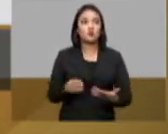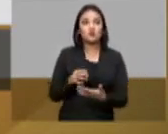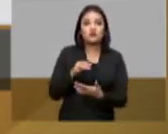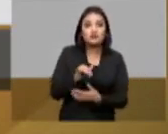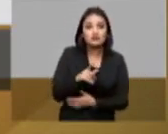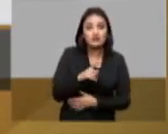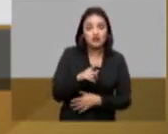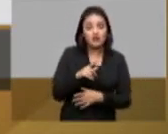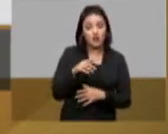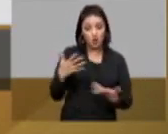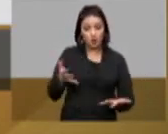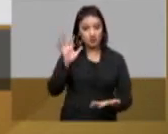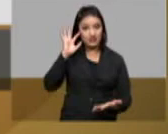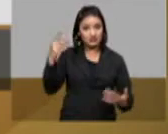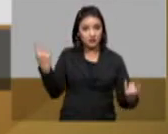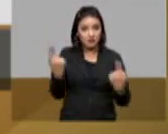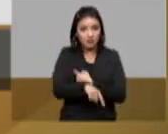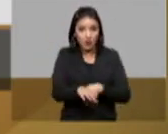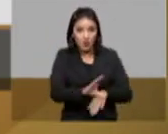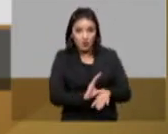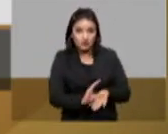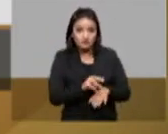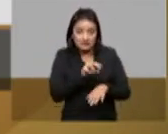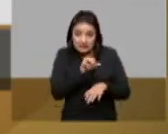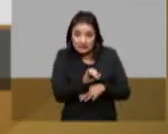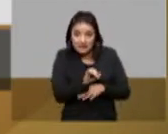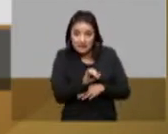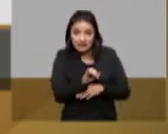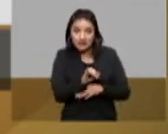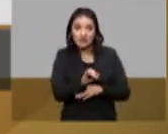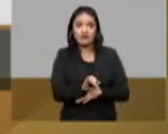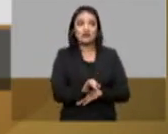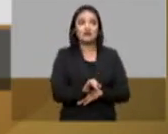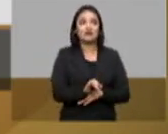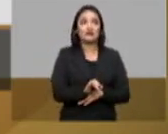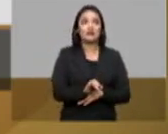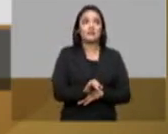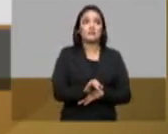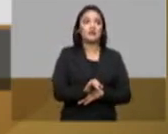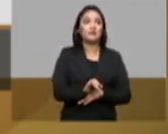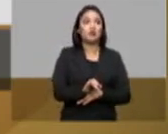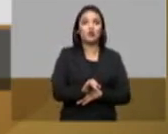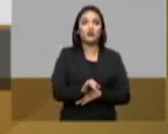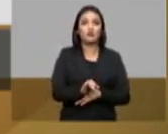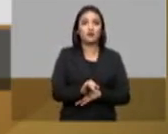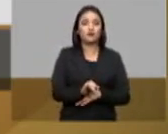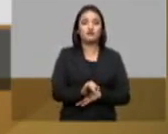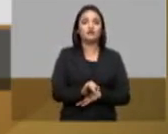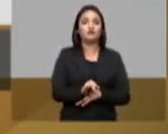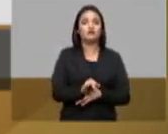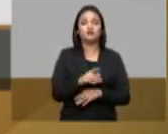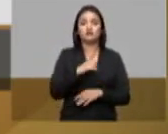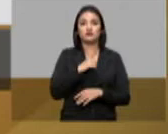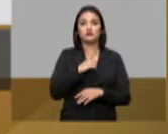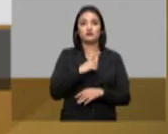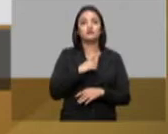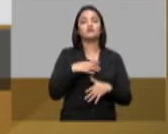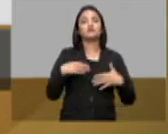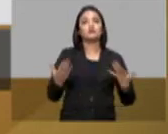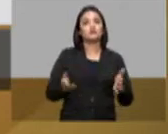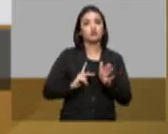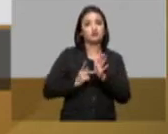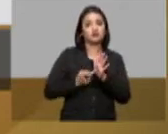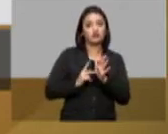reconhecida a inconstitucionalidade desses dispositivos que estão apresentados no âmbito desta ação direta de inconstitucionalidade, o